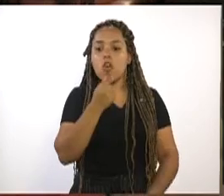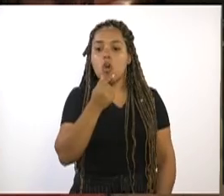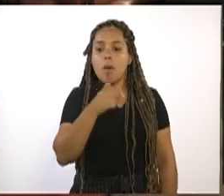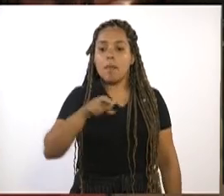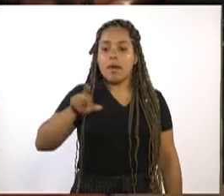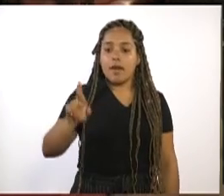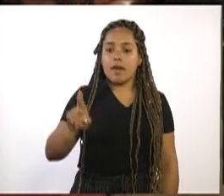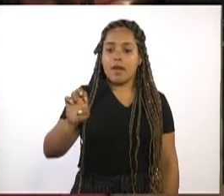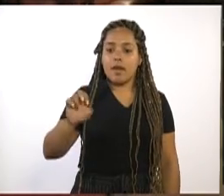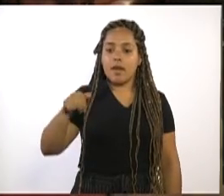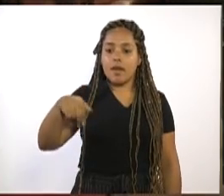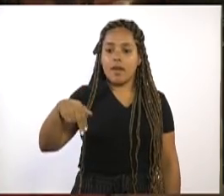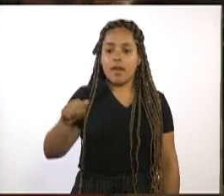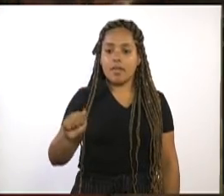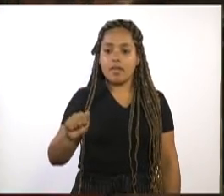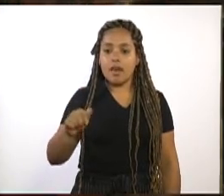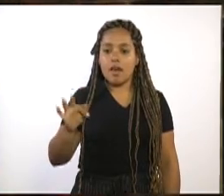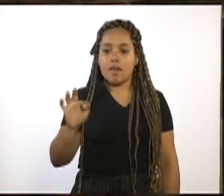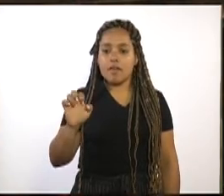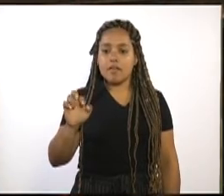Paulo, capitão Paulo